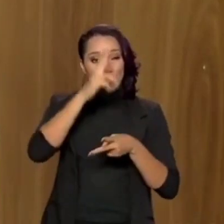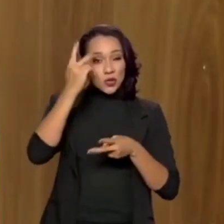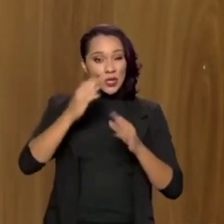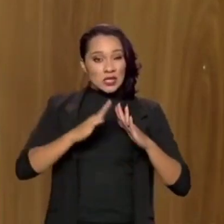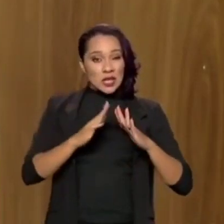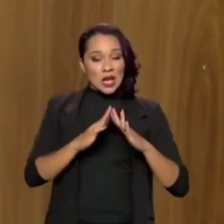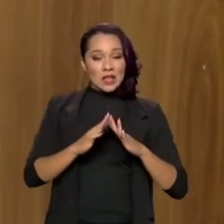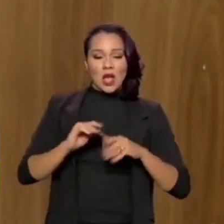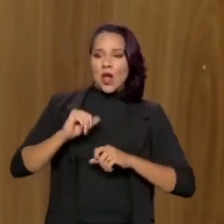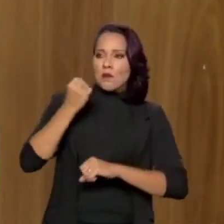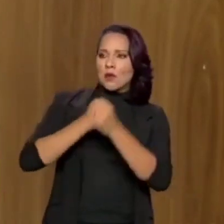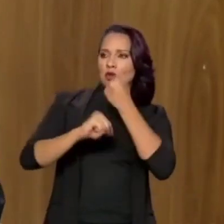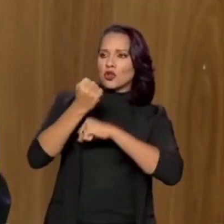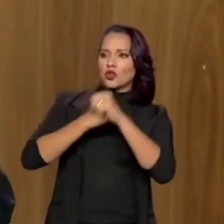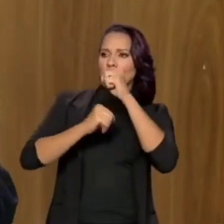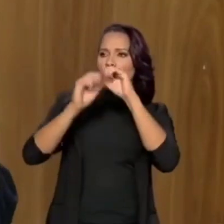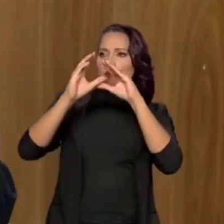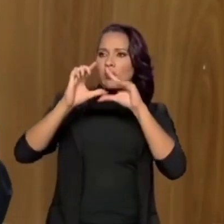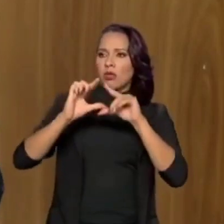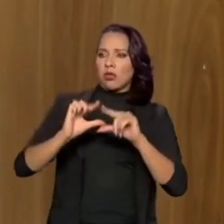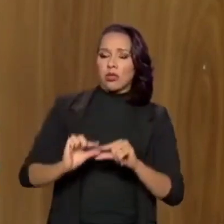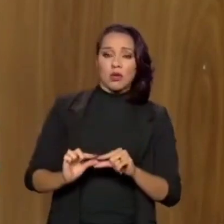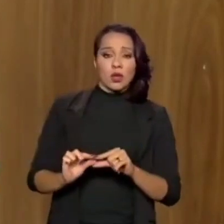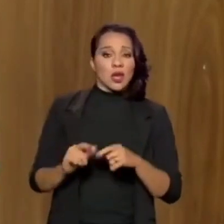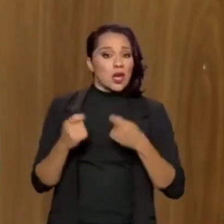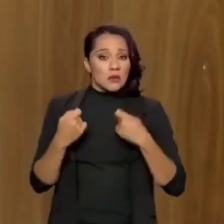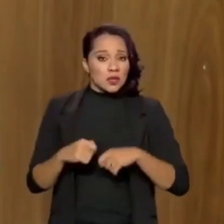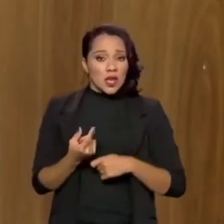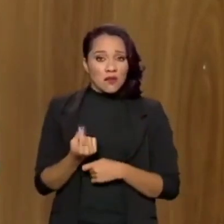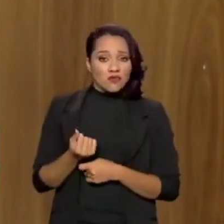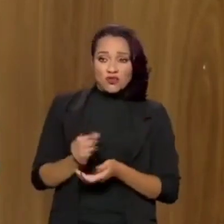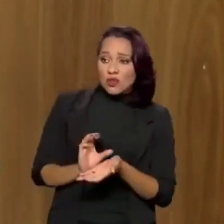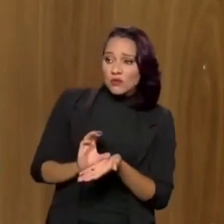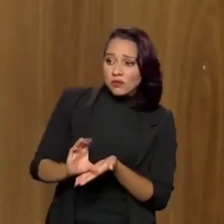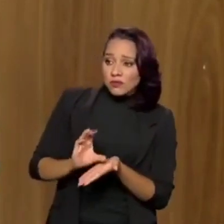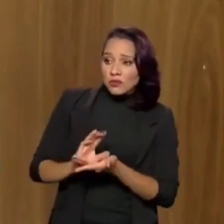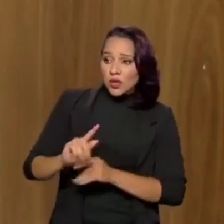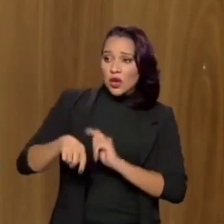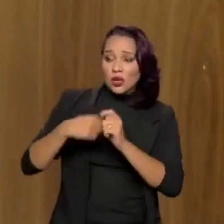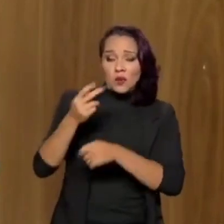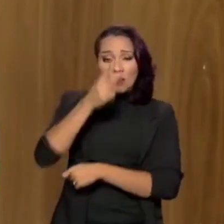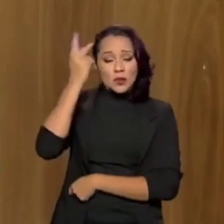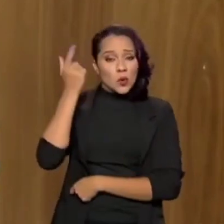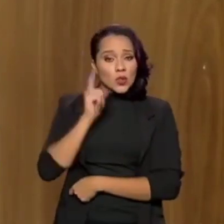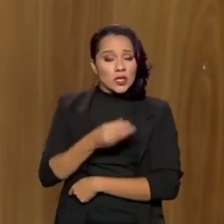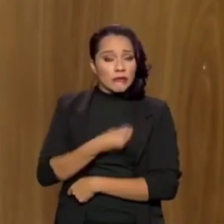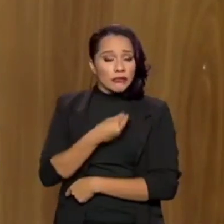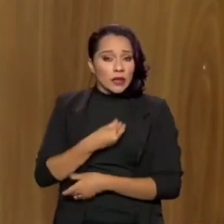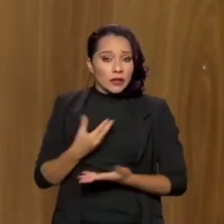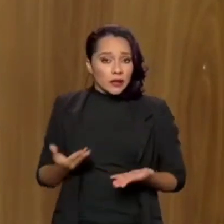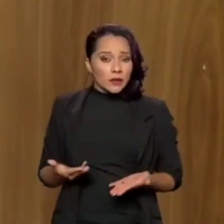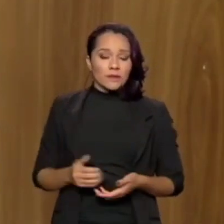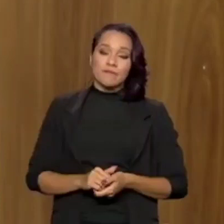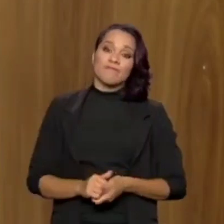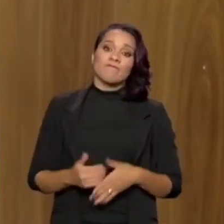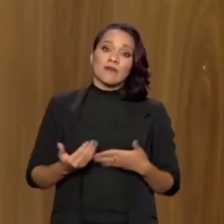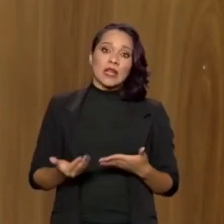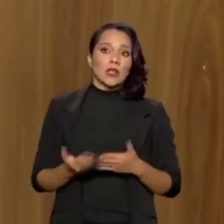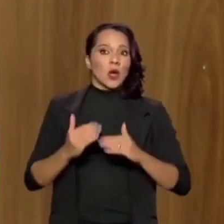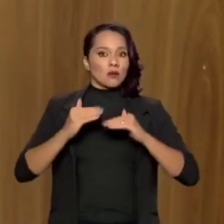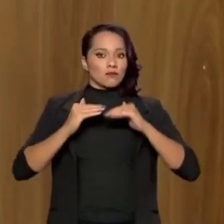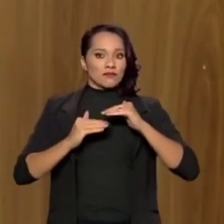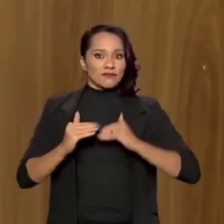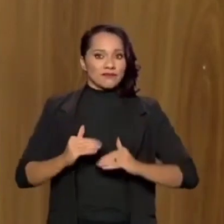se retraiu e ao mesmo tempo nós tínhamos que injetar recursos na economia para as pessoas sobreviverem. Então, com a